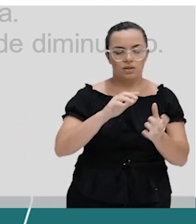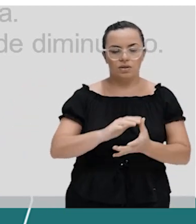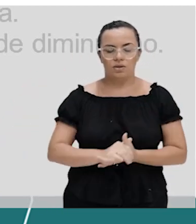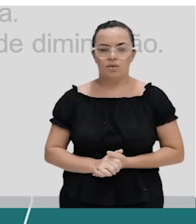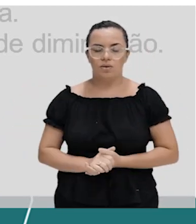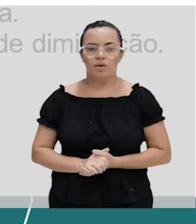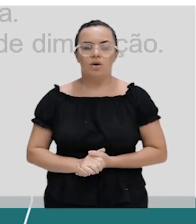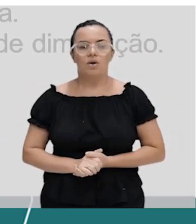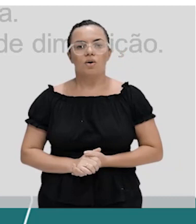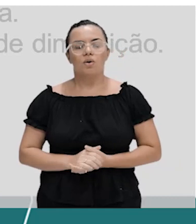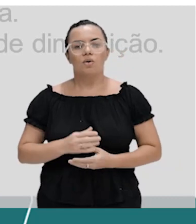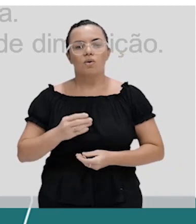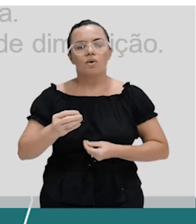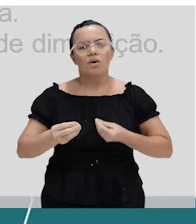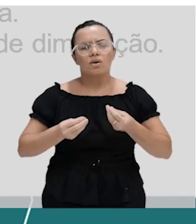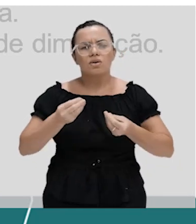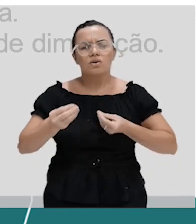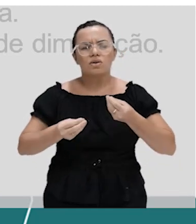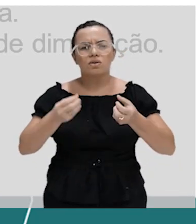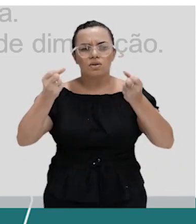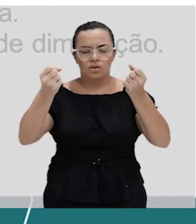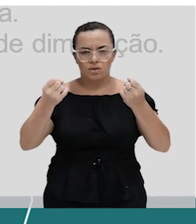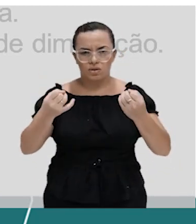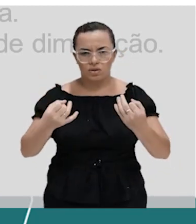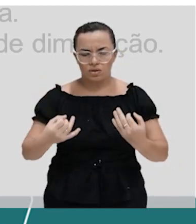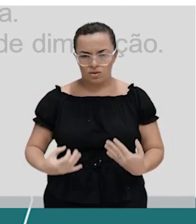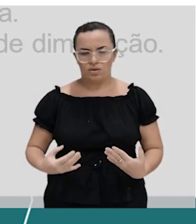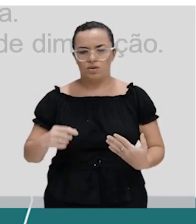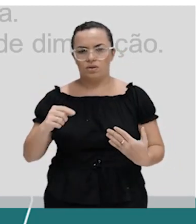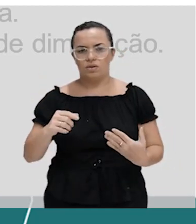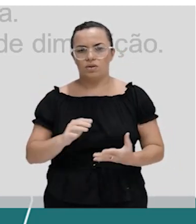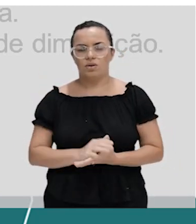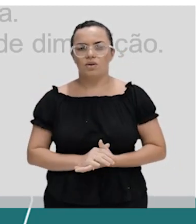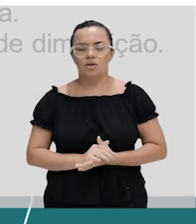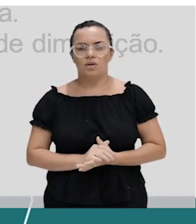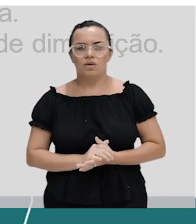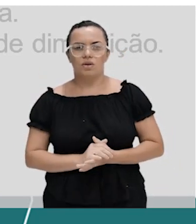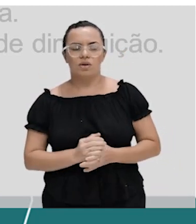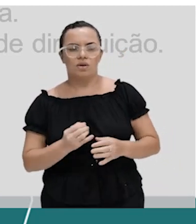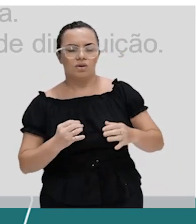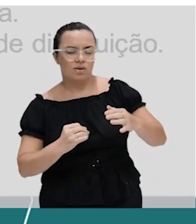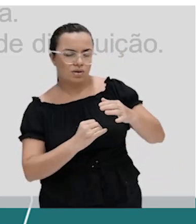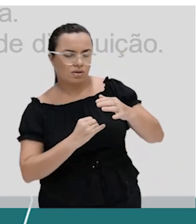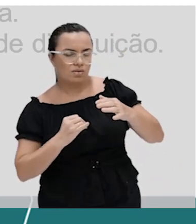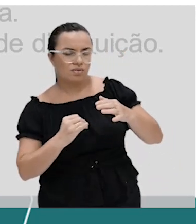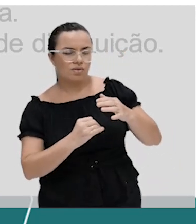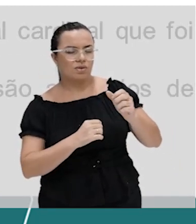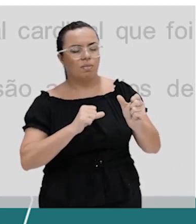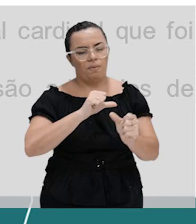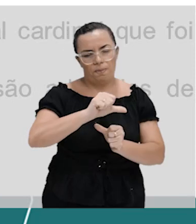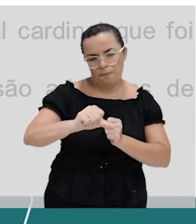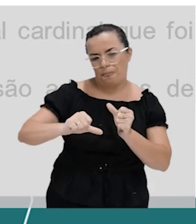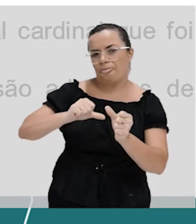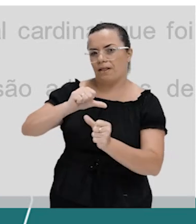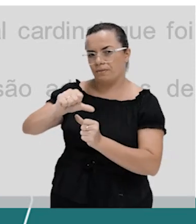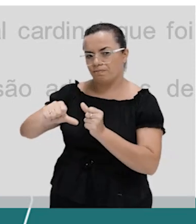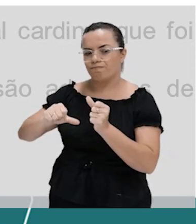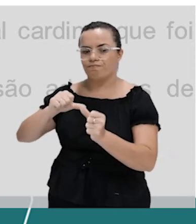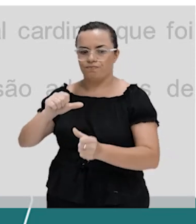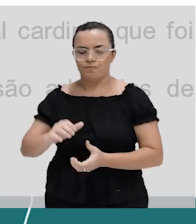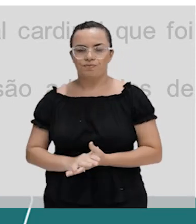forma não tão formal, mas coloquial, a gente acaba fazendo aí umas outras variações, né? Umas outras formações,